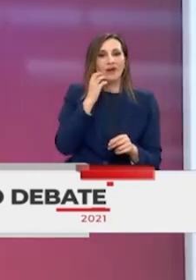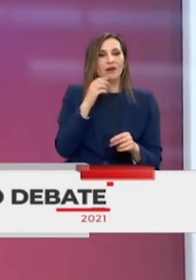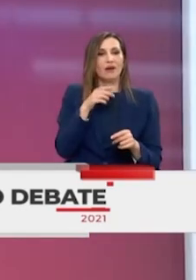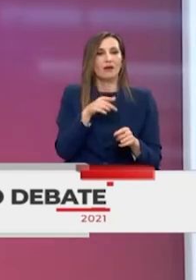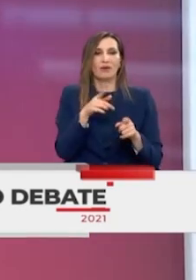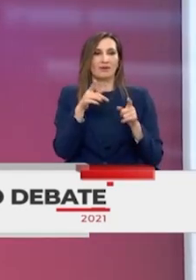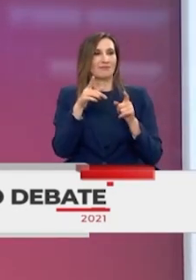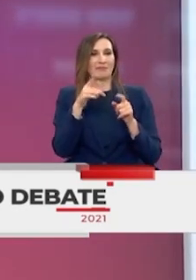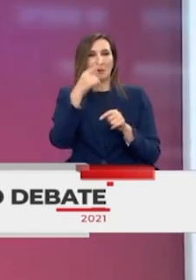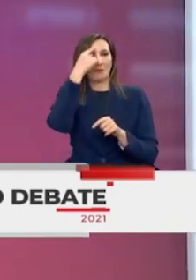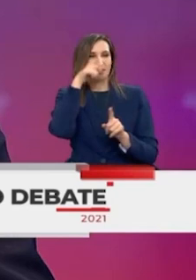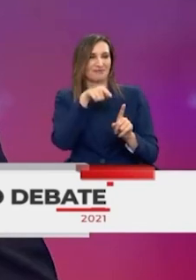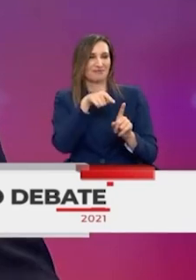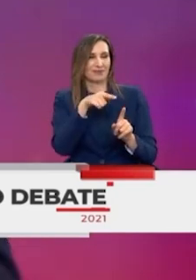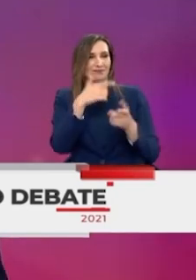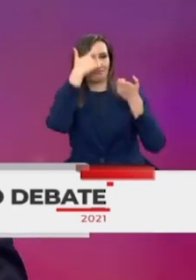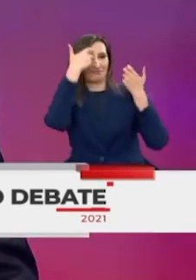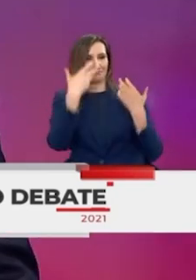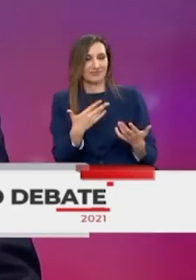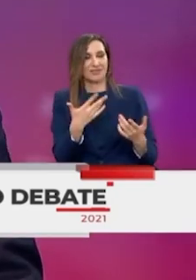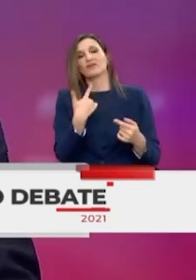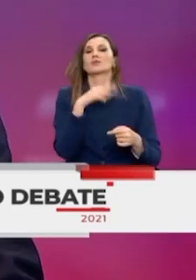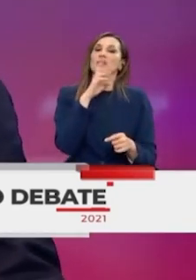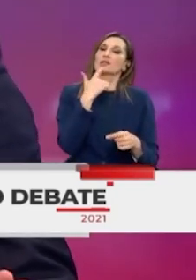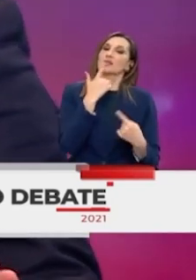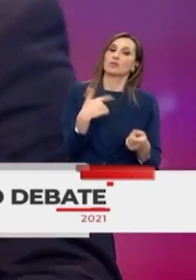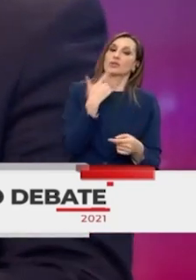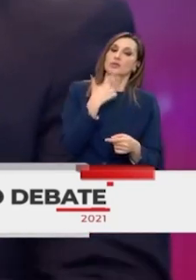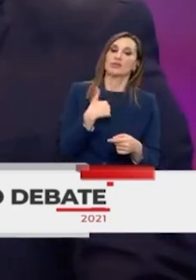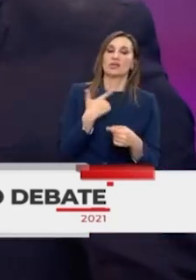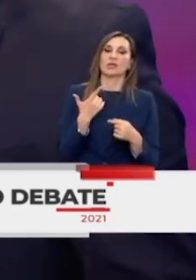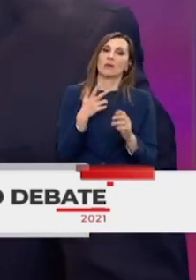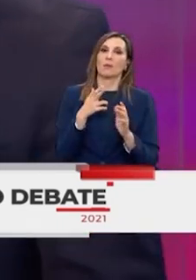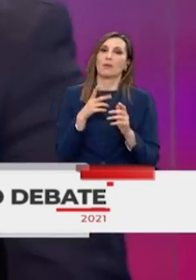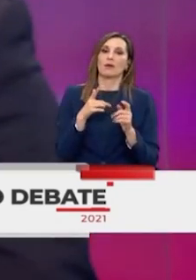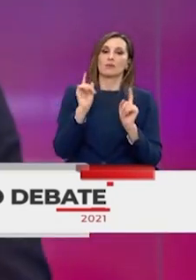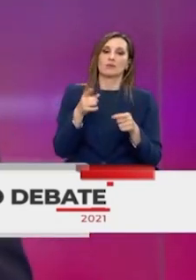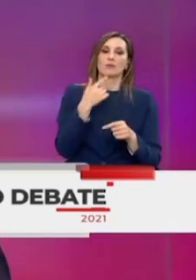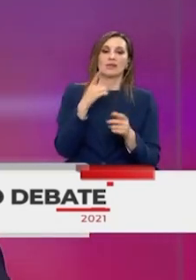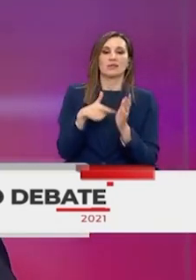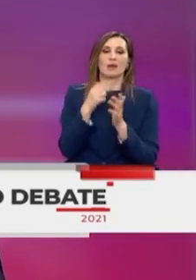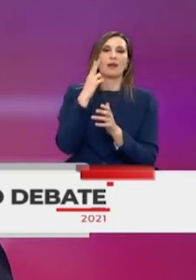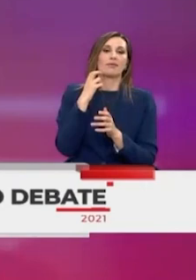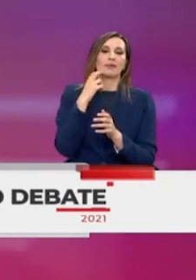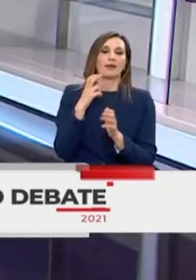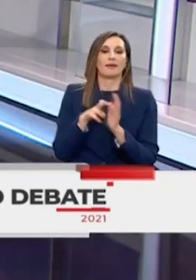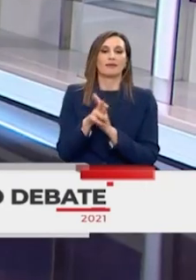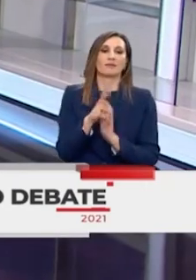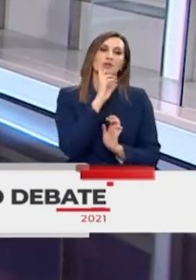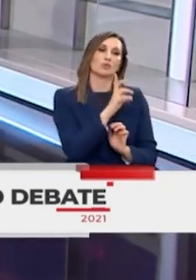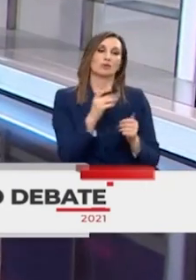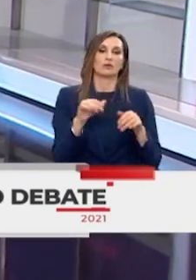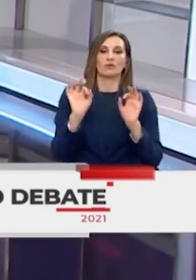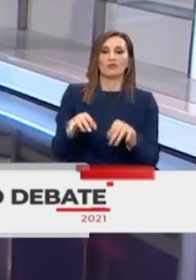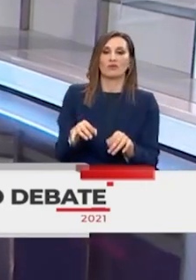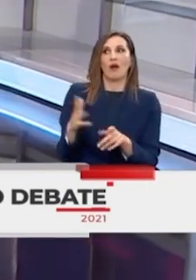Gomes. Honestamente, não esperava. Mas já agora vou responder. E depois não venham a dizer que o André Ventura entrou. E depois todos os debates é assim. O André Ventura entra e responde. Mas no